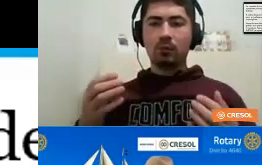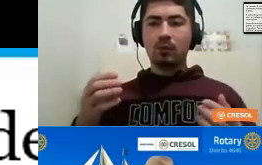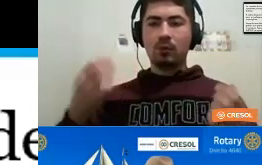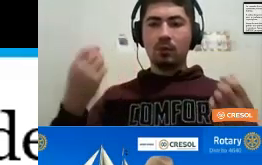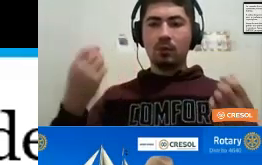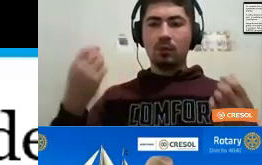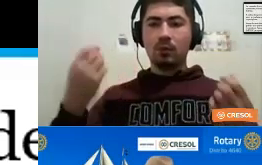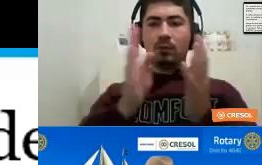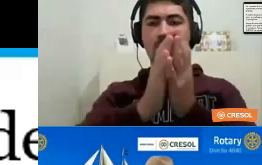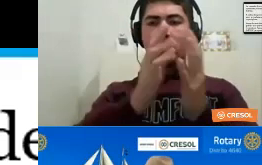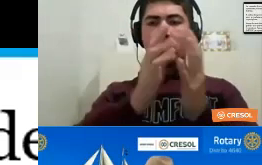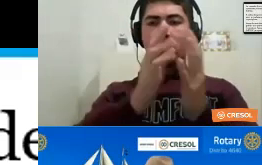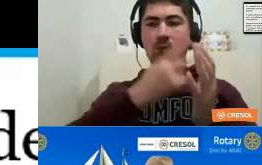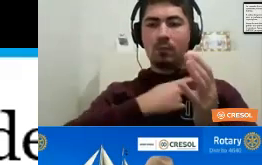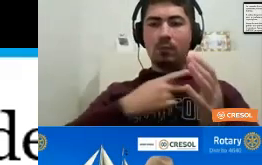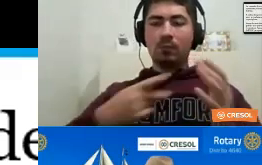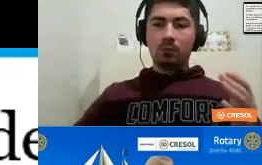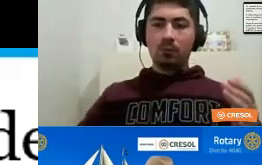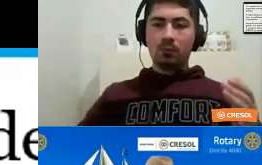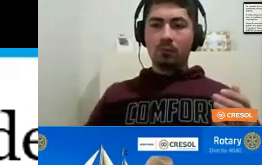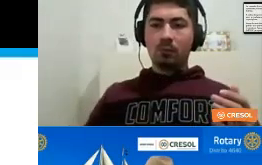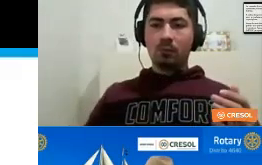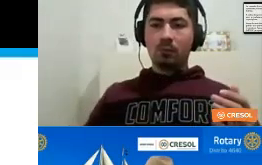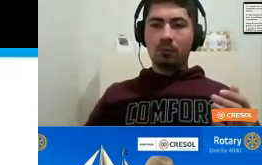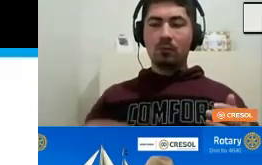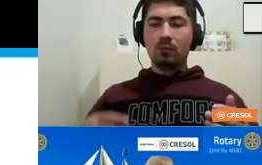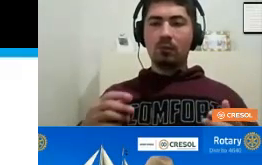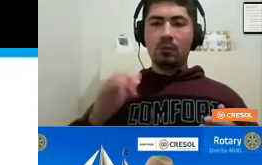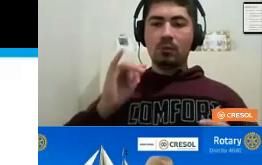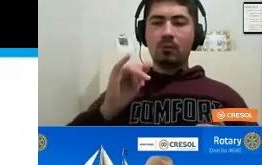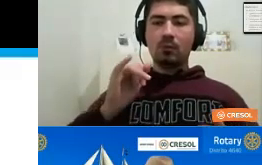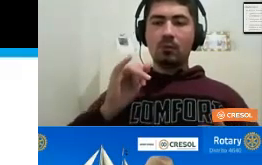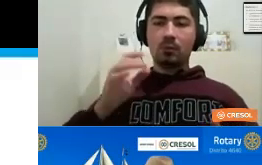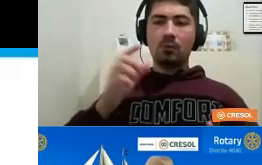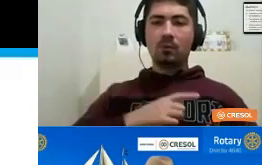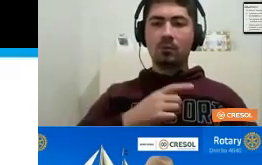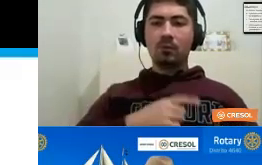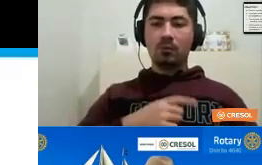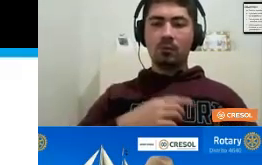nosso distrito para saber se vai existir FEDUC para o seu projeto.